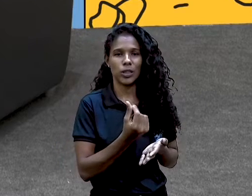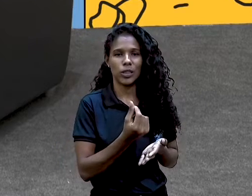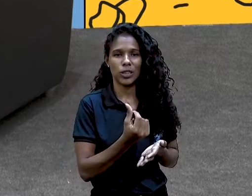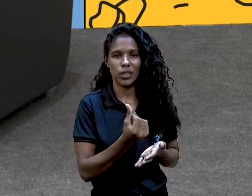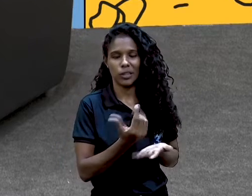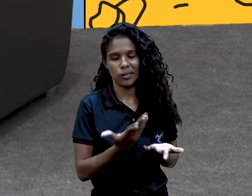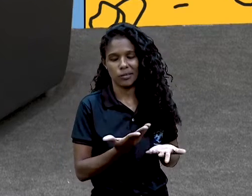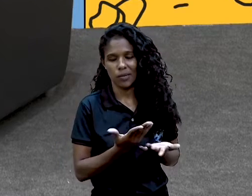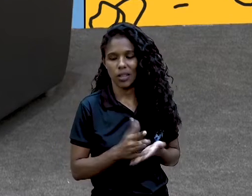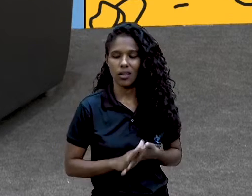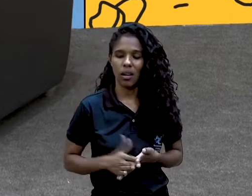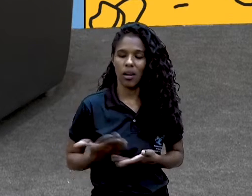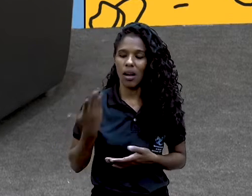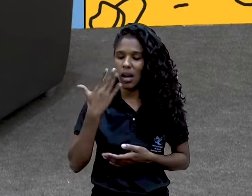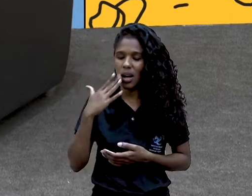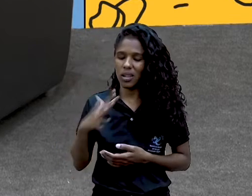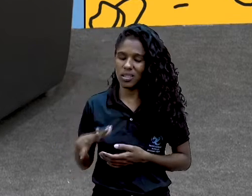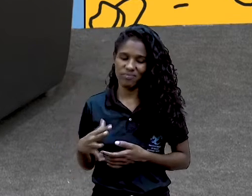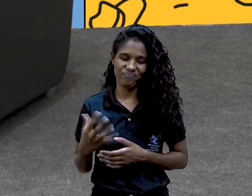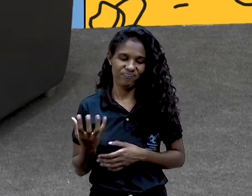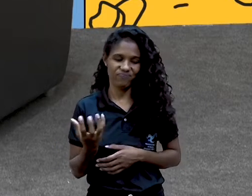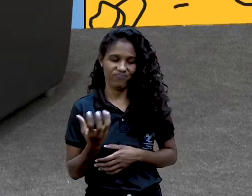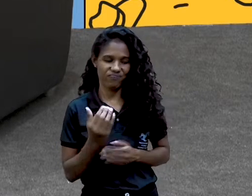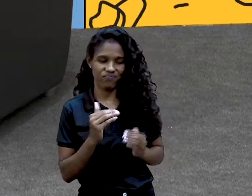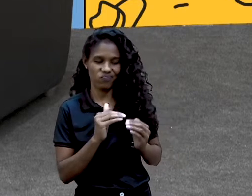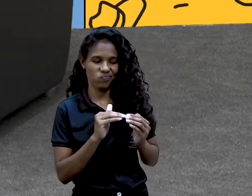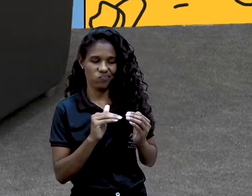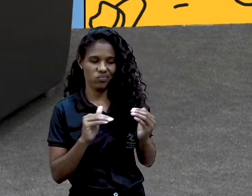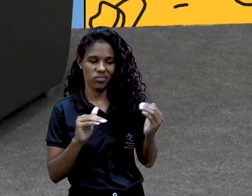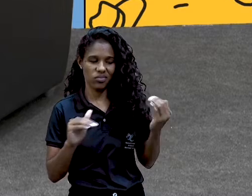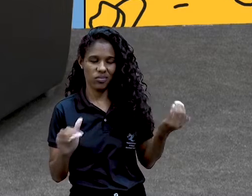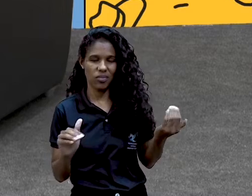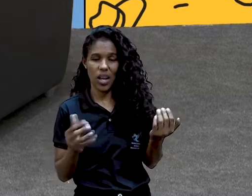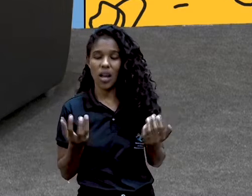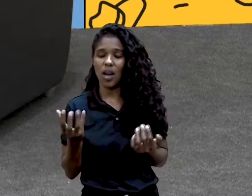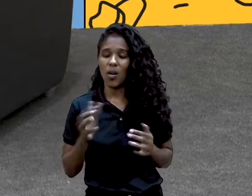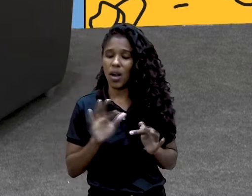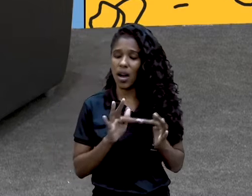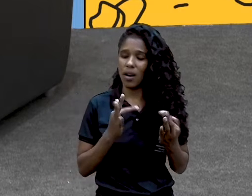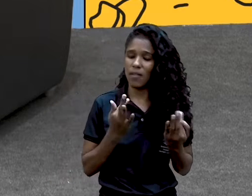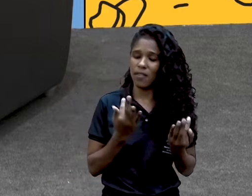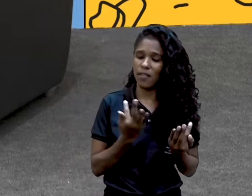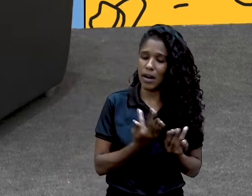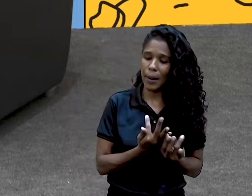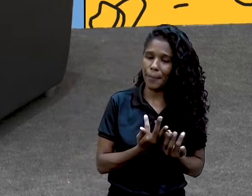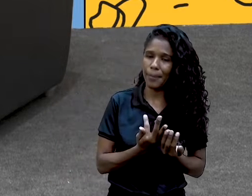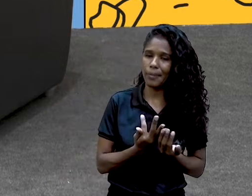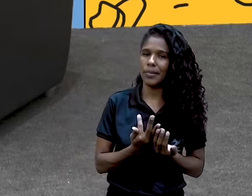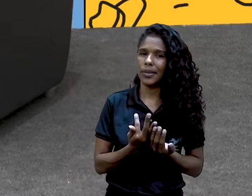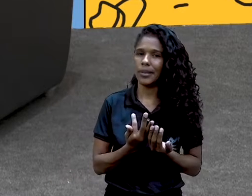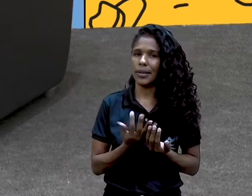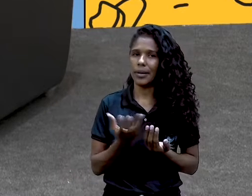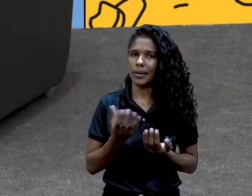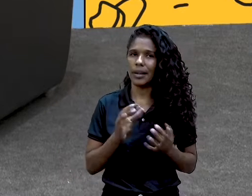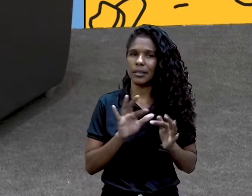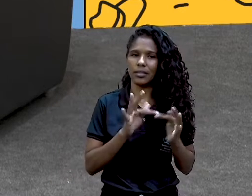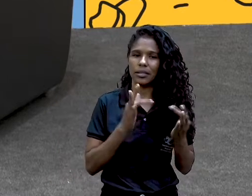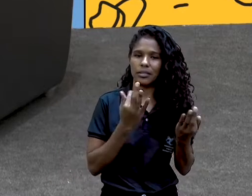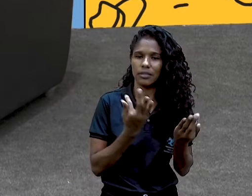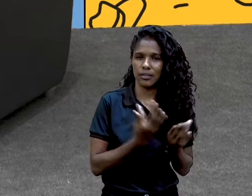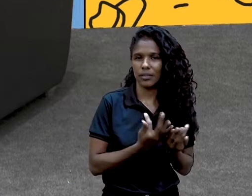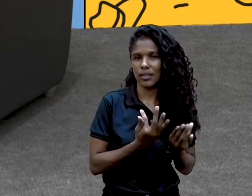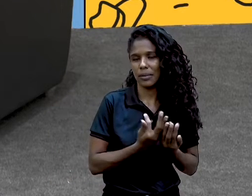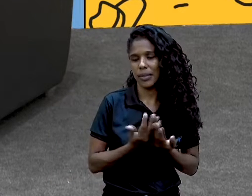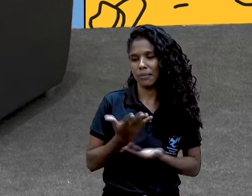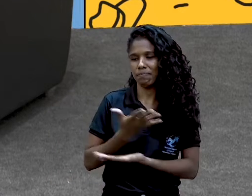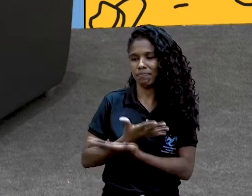quero seguir pelo mesmo caminho? Não, porque eu não estou tendo a chance de viver com a minha esposa, com meu filho, com meu marido. Então, você